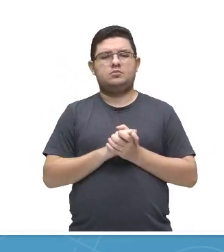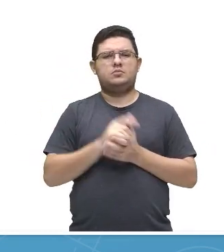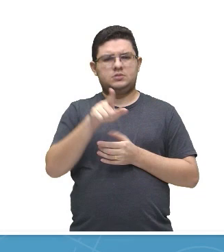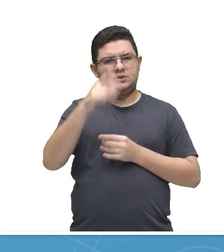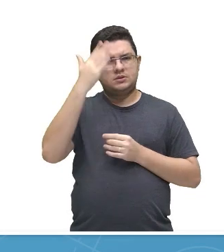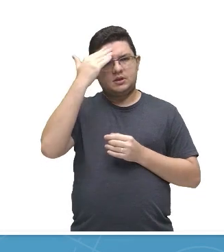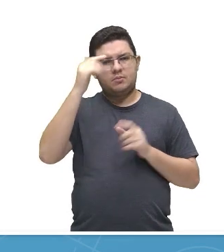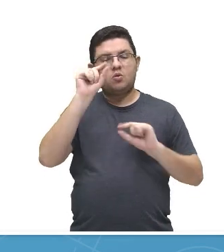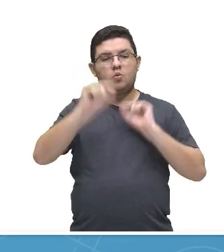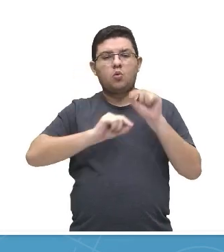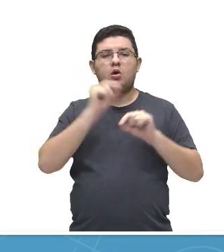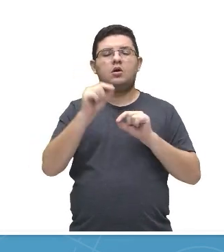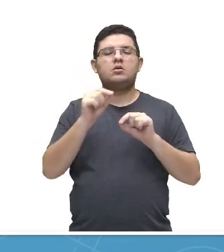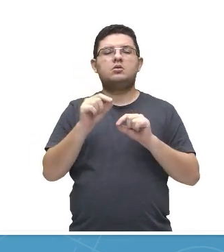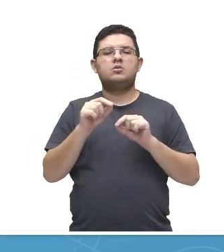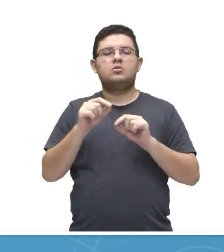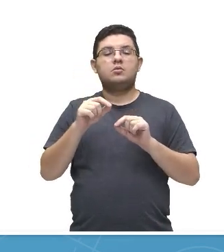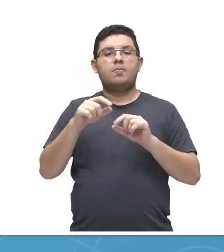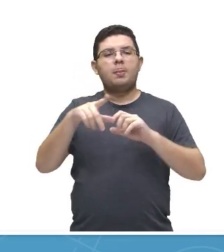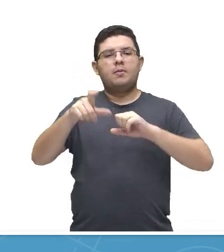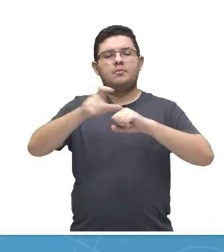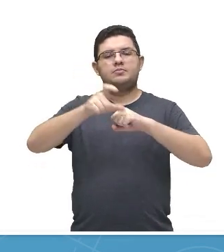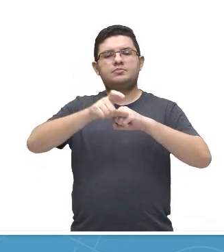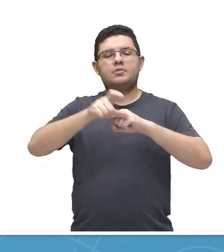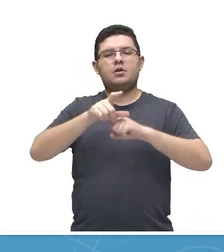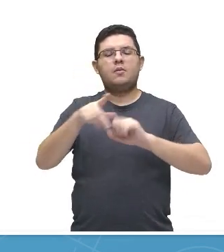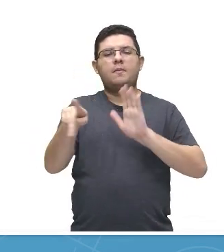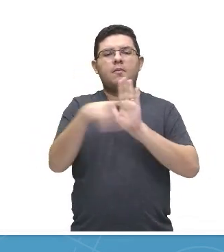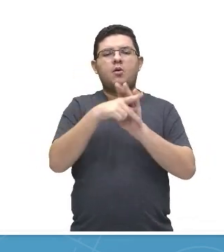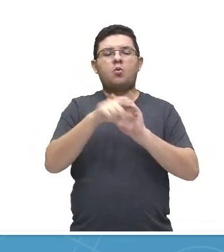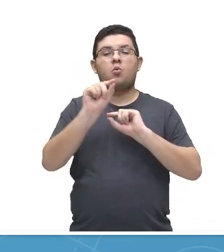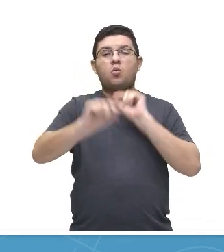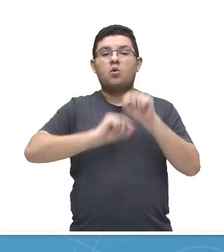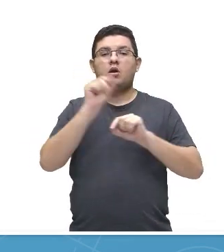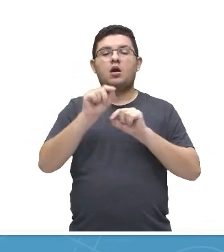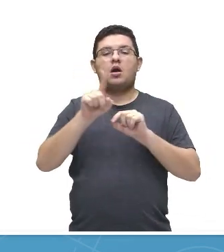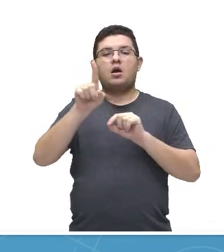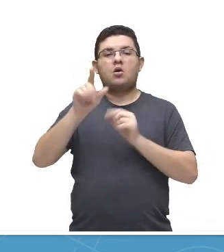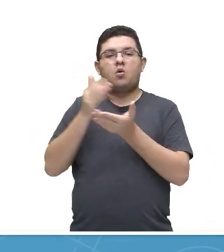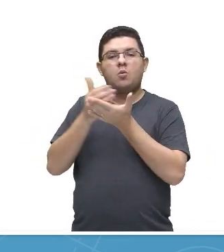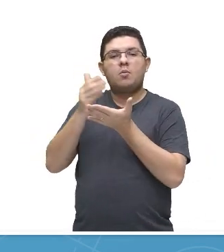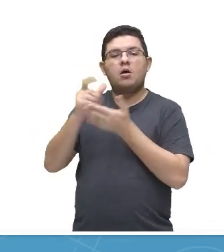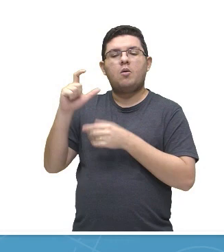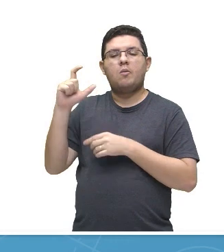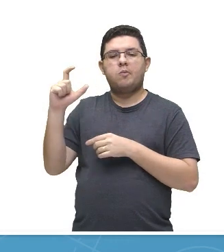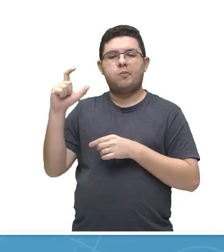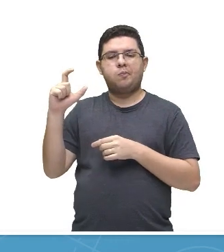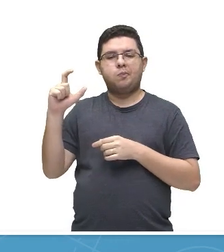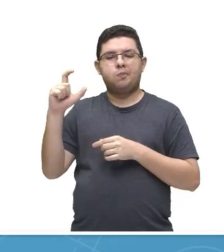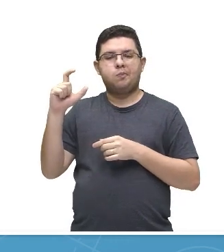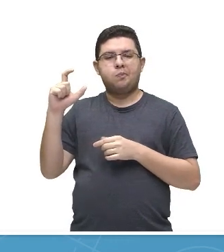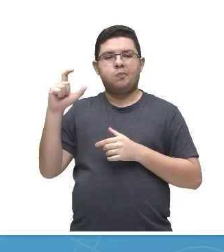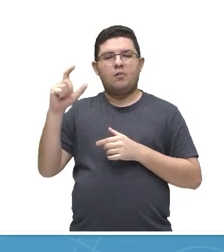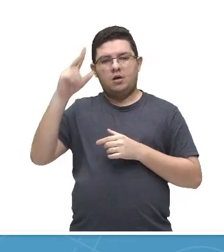que o substantivo próprio, né, ele se inicia com a inicial maiúscula.